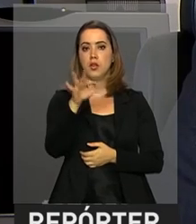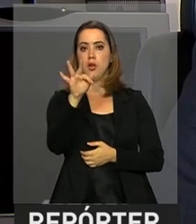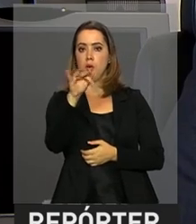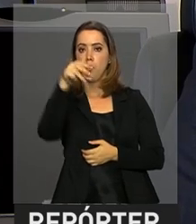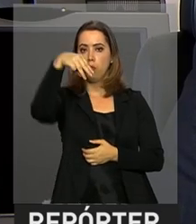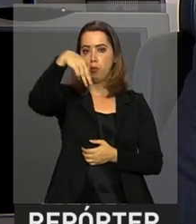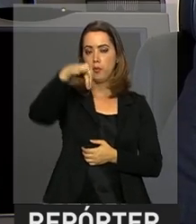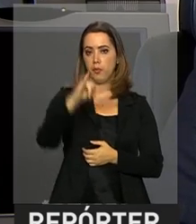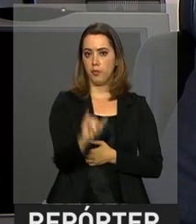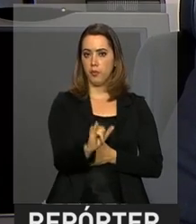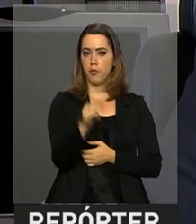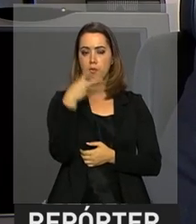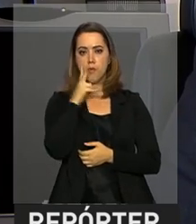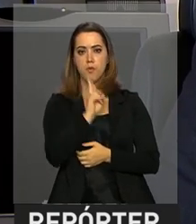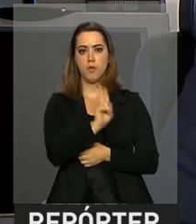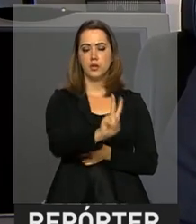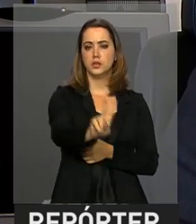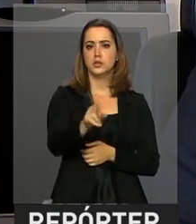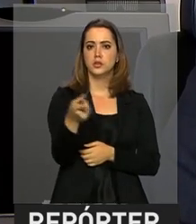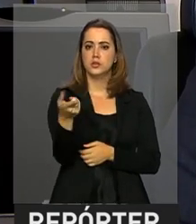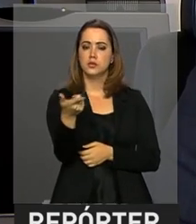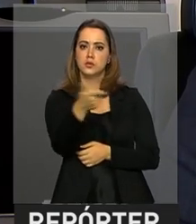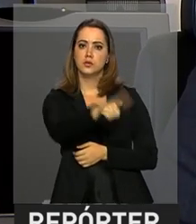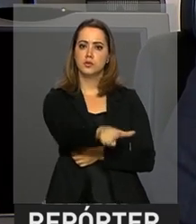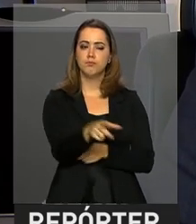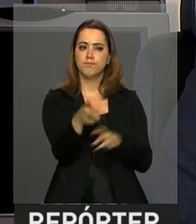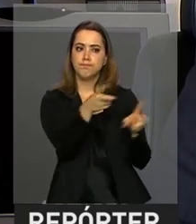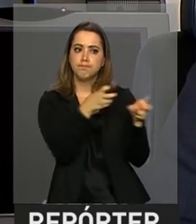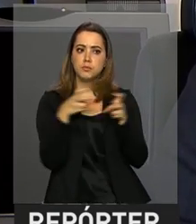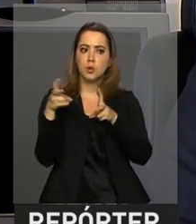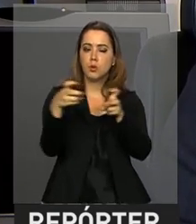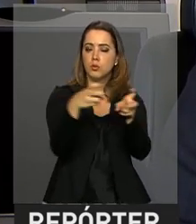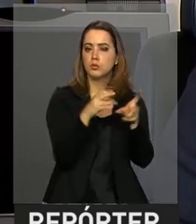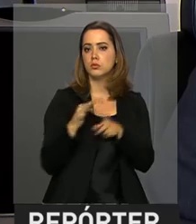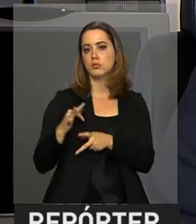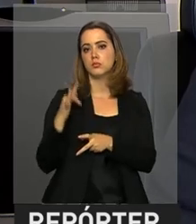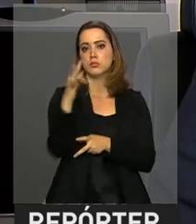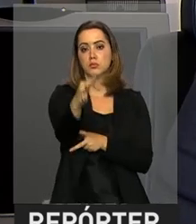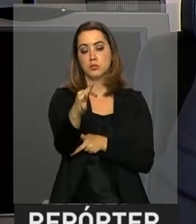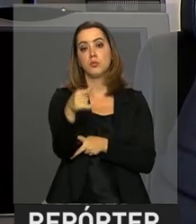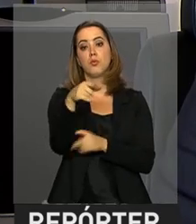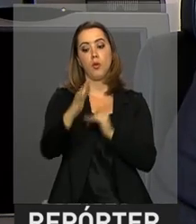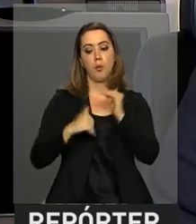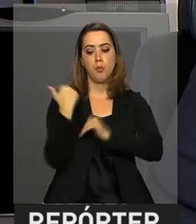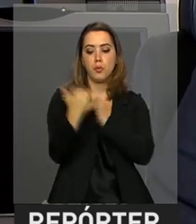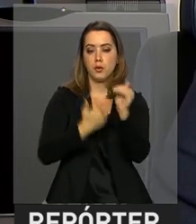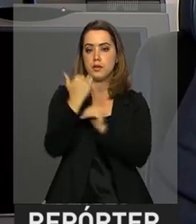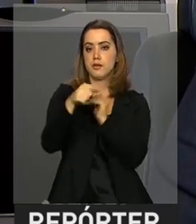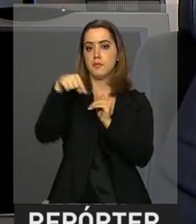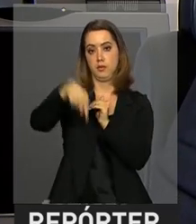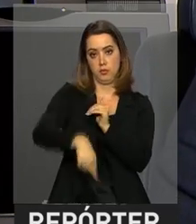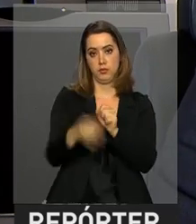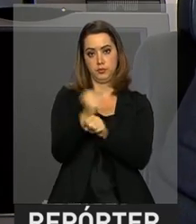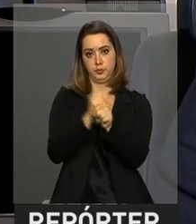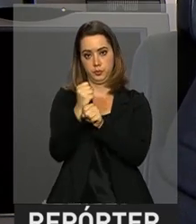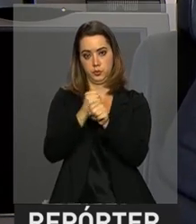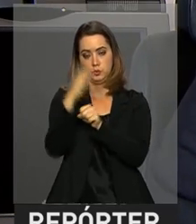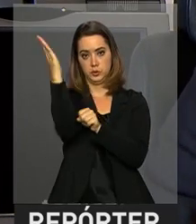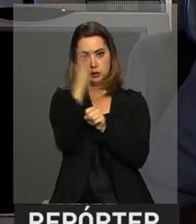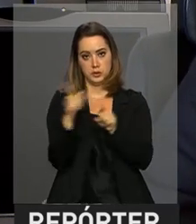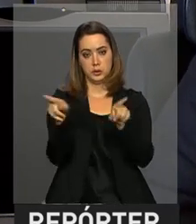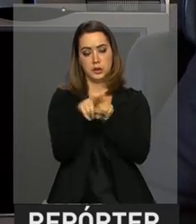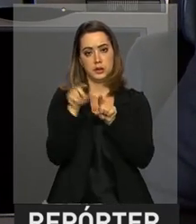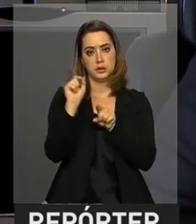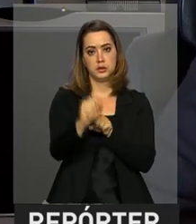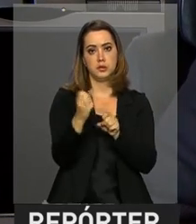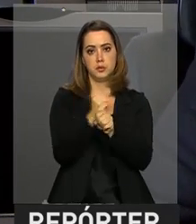por exemplo, né, reviu suas estimativas, suas projeções para o crescimento deste ano da economia brasileira e também